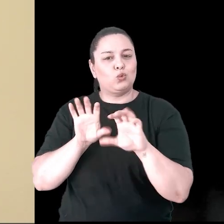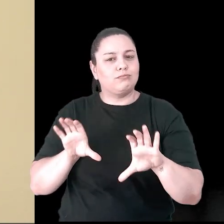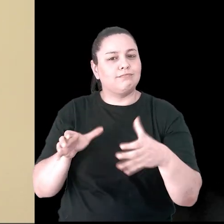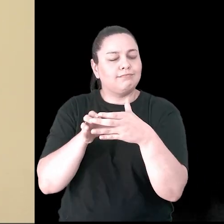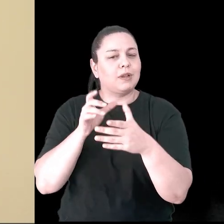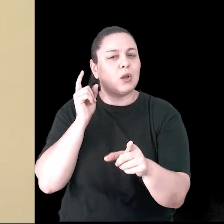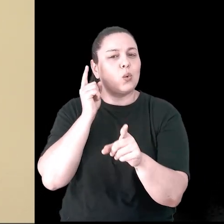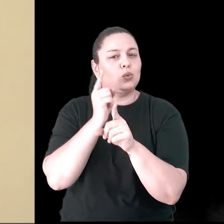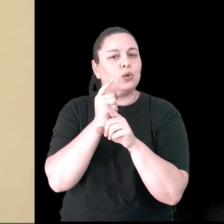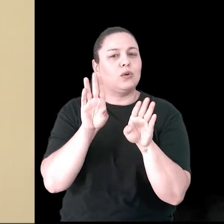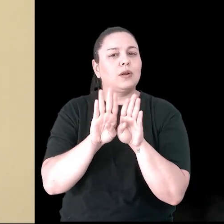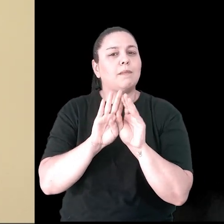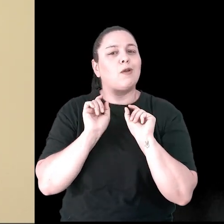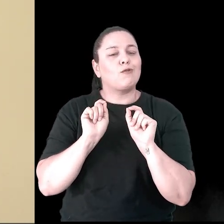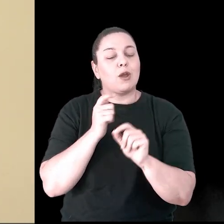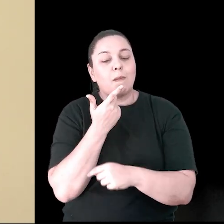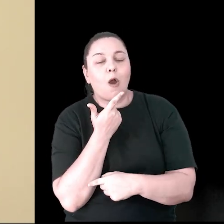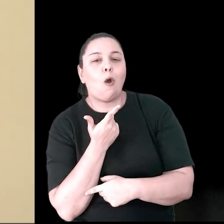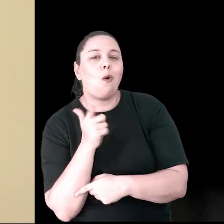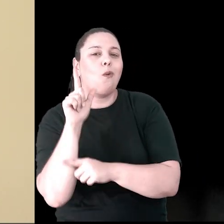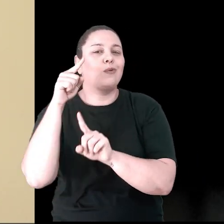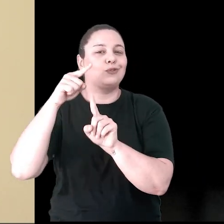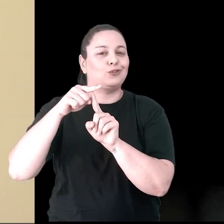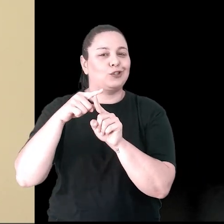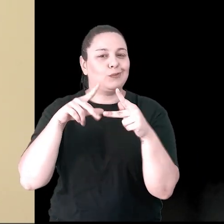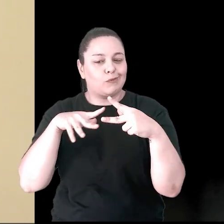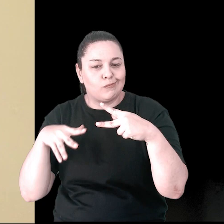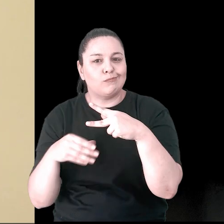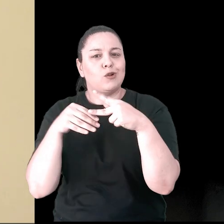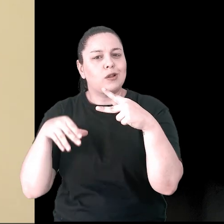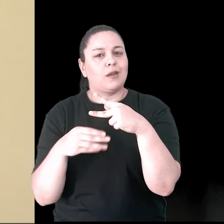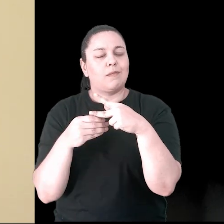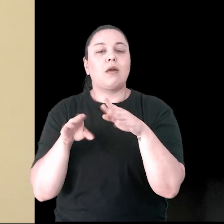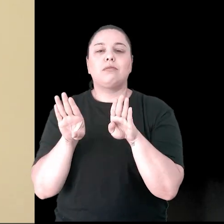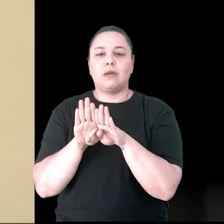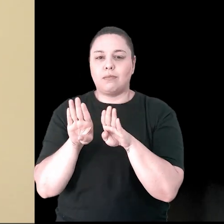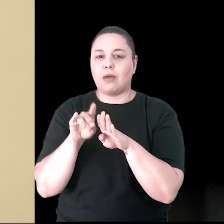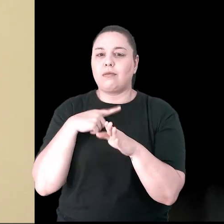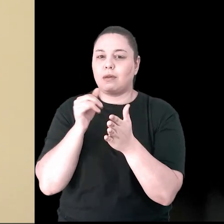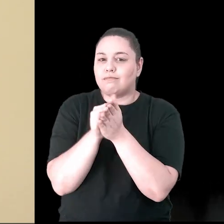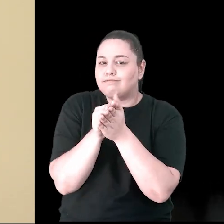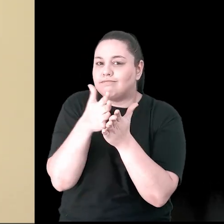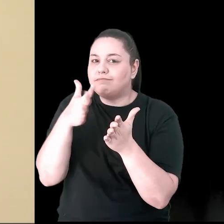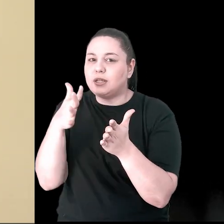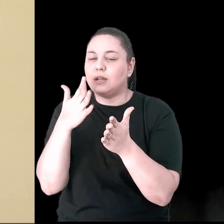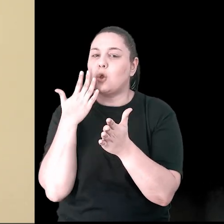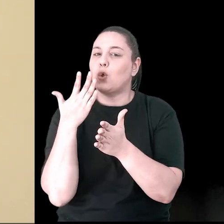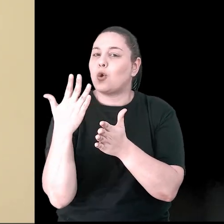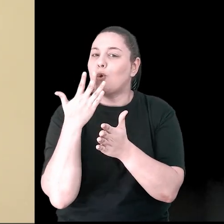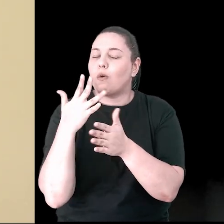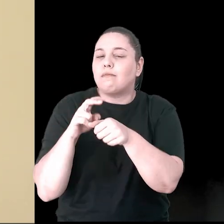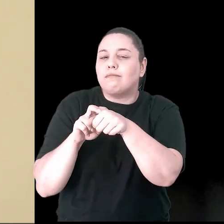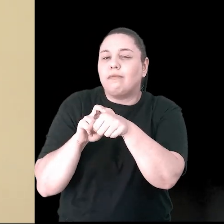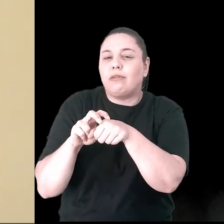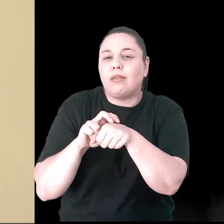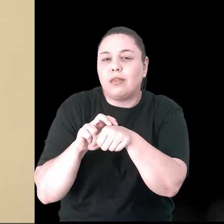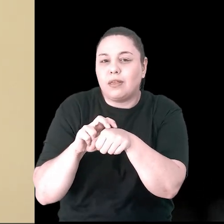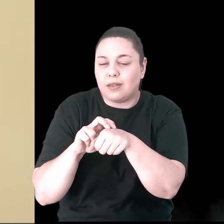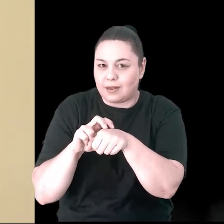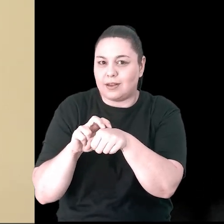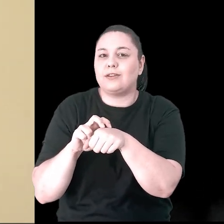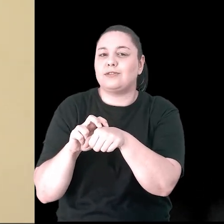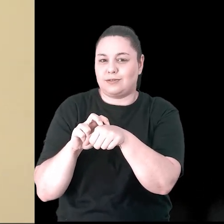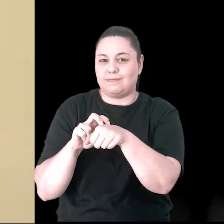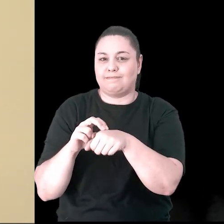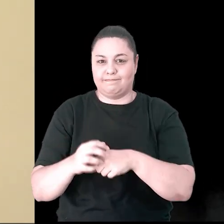e sua equipe encontraram traços de uma outra proteína, que apresentava fluorescência verde e era eluída da